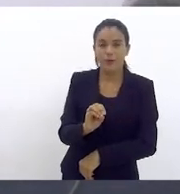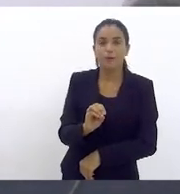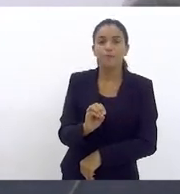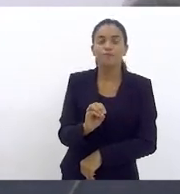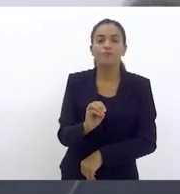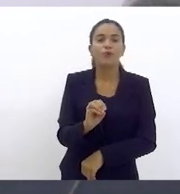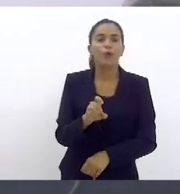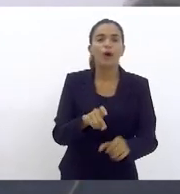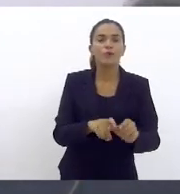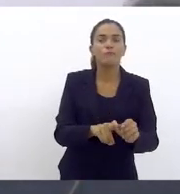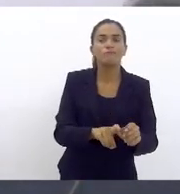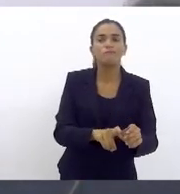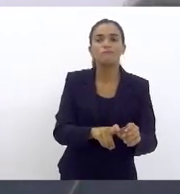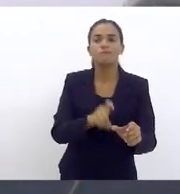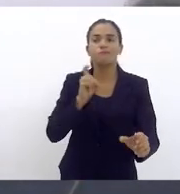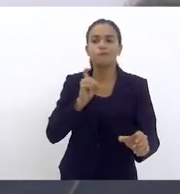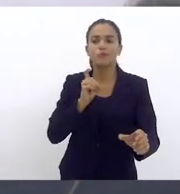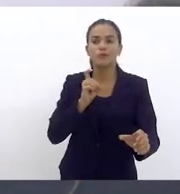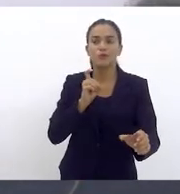deixou de ser